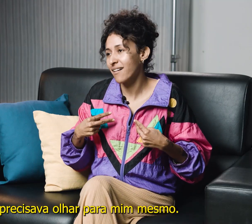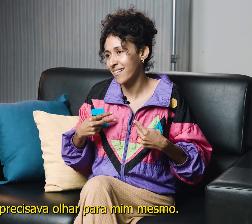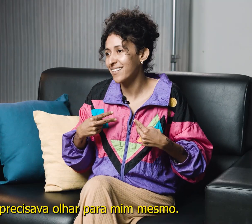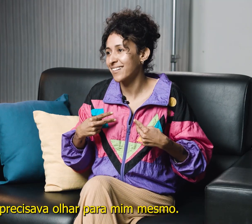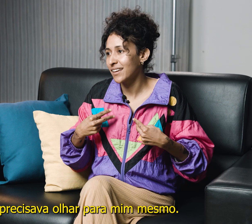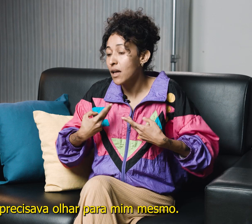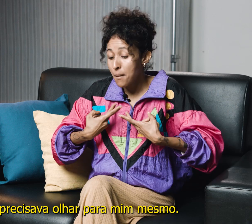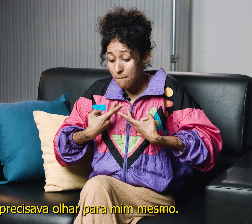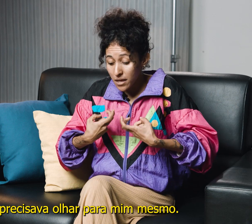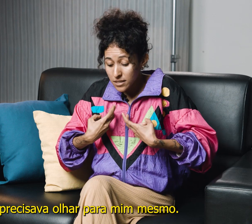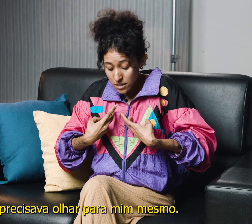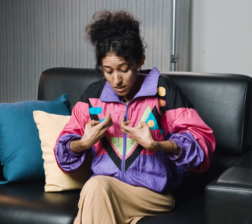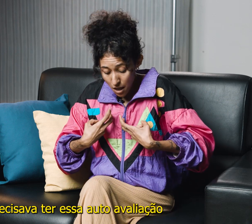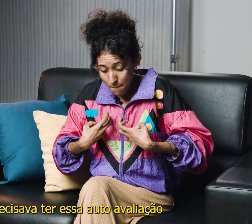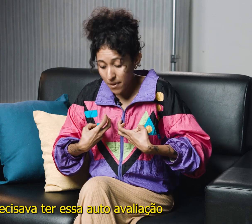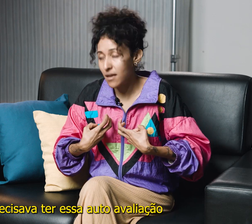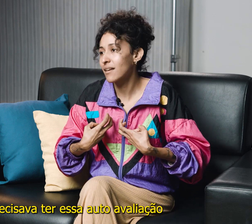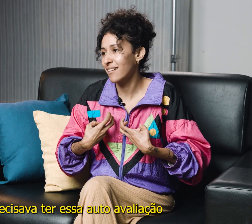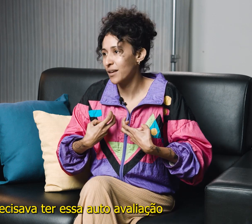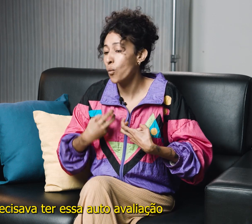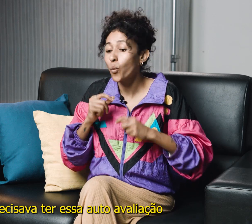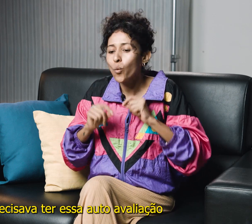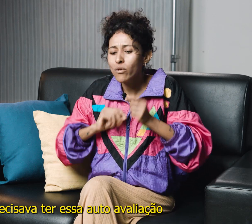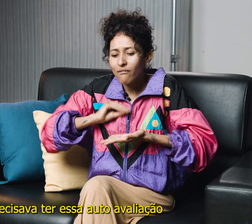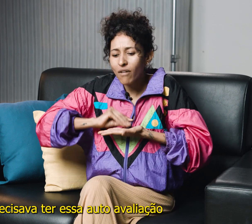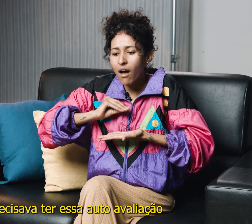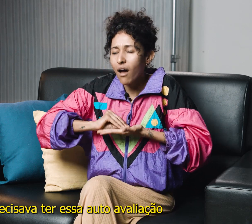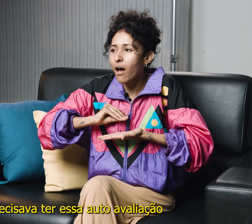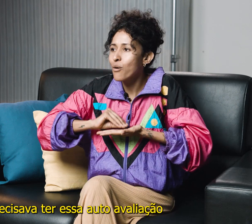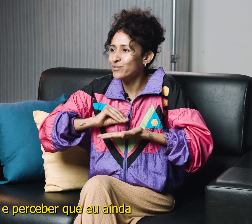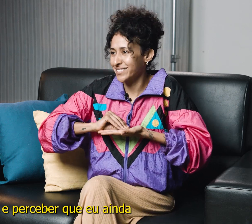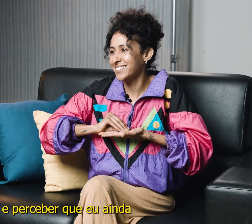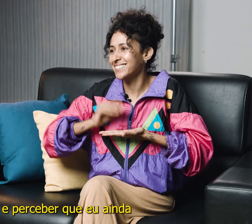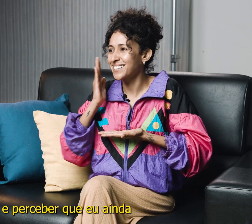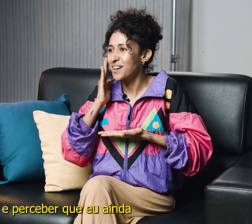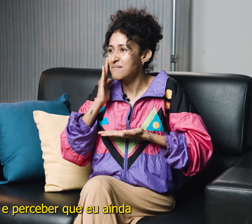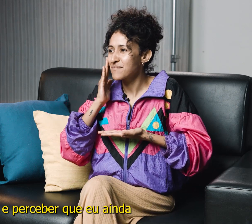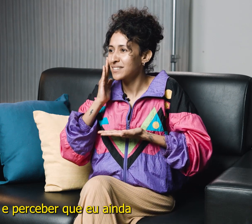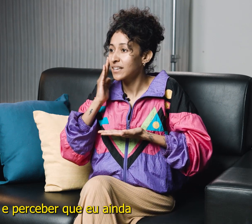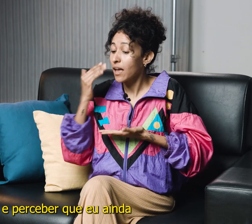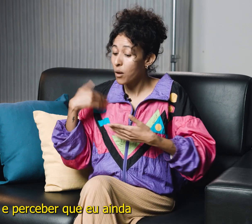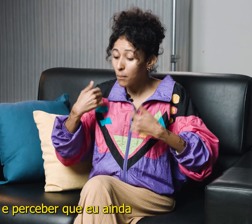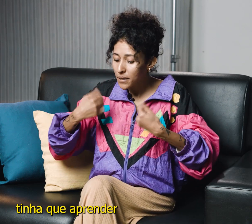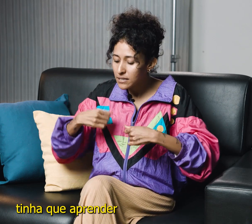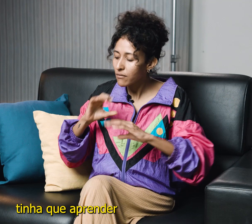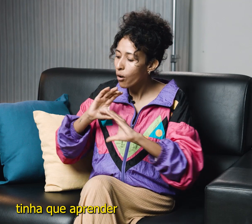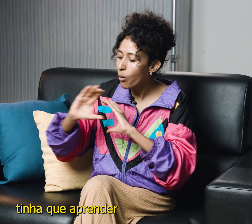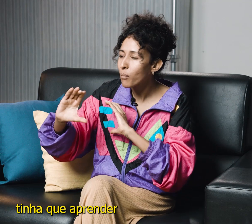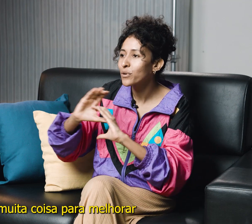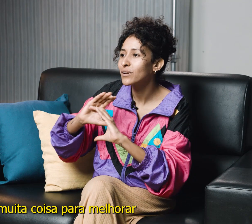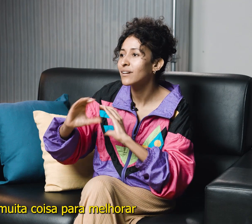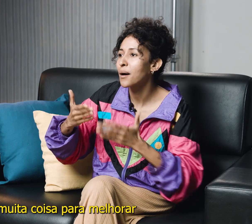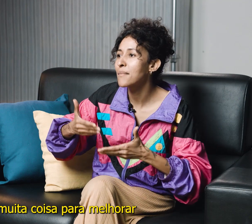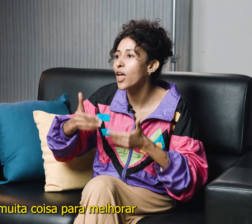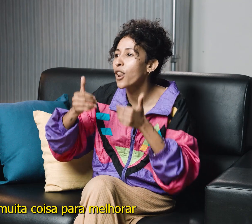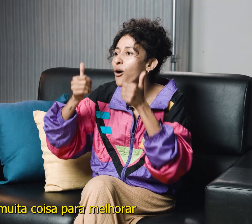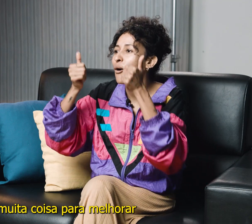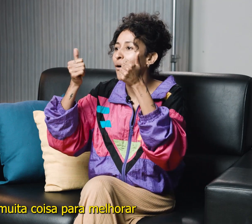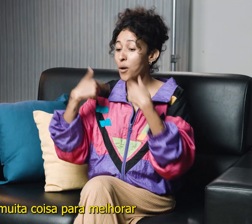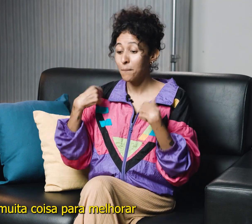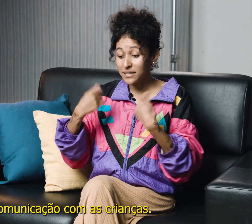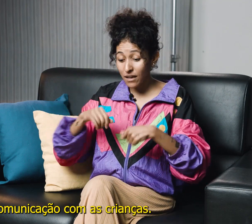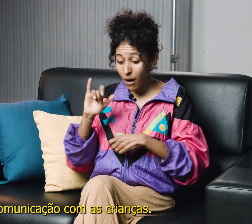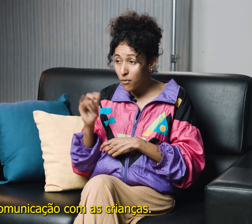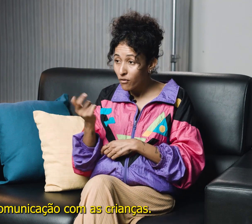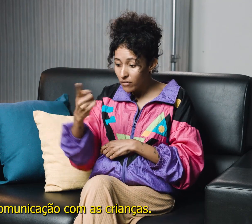Mas eu precisava olhar para mim mesma, eu precisava ter essa autoavaliação e perceber que eu ainda tinha que aprender muita coisa